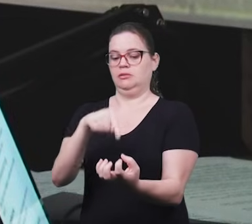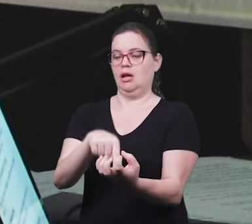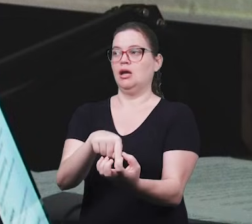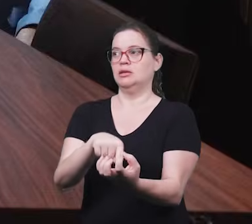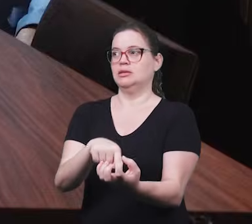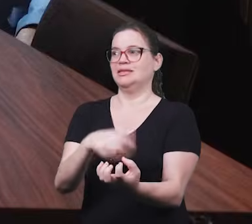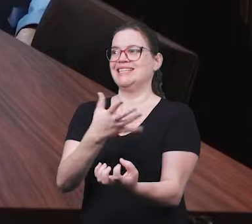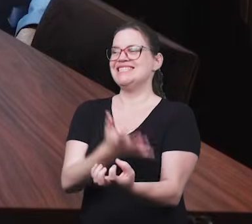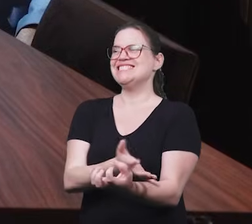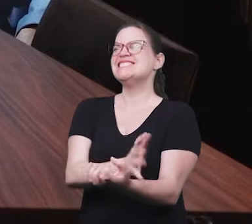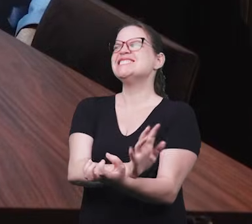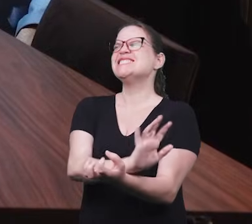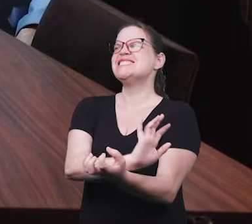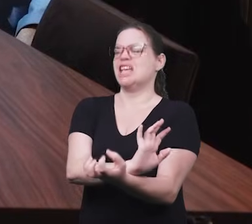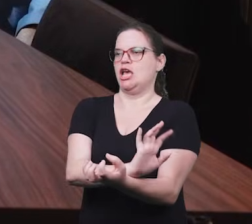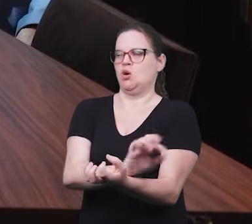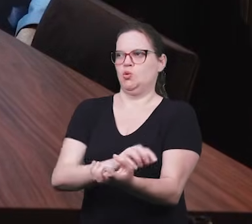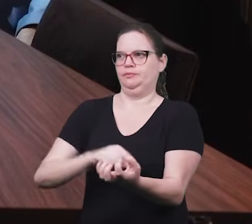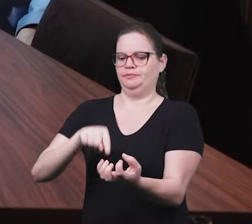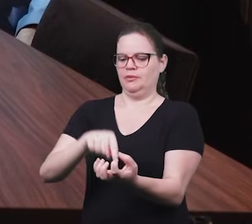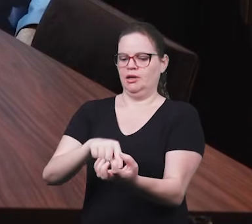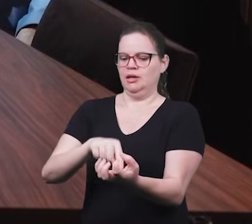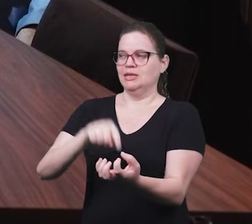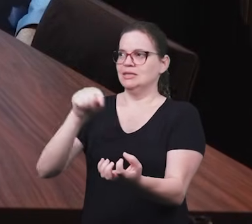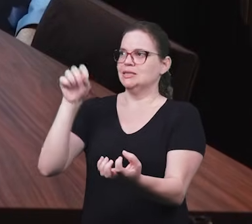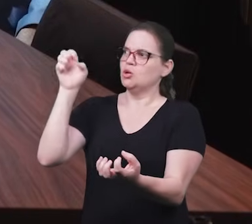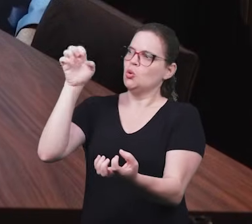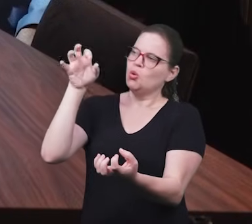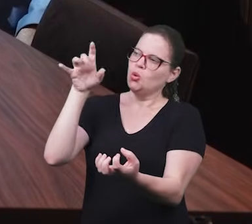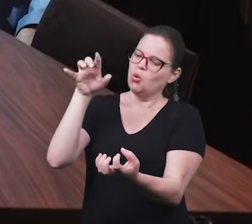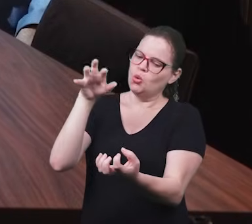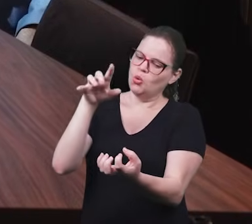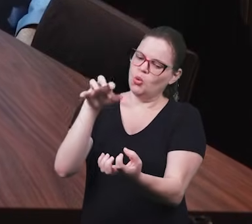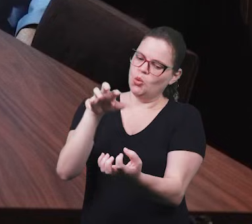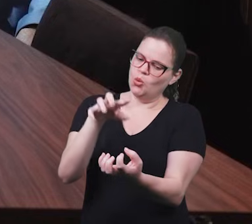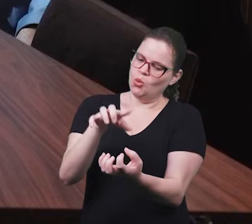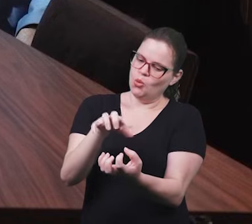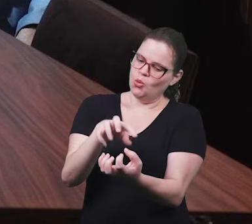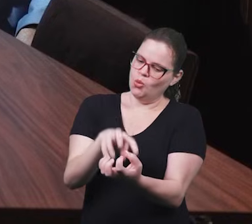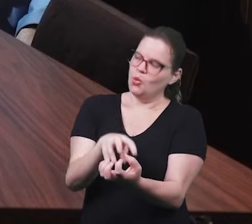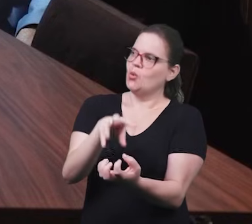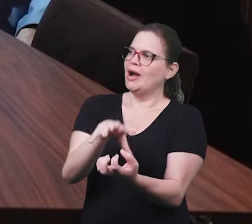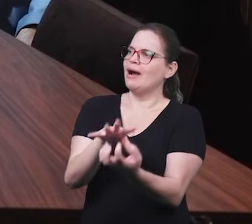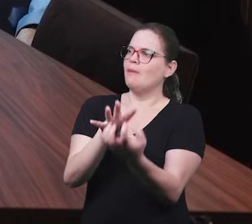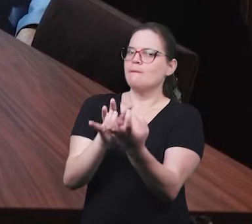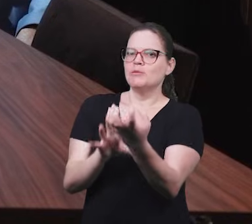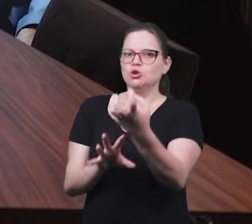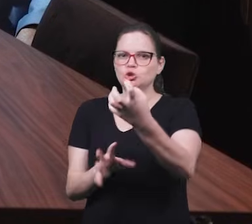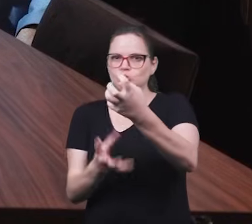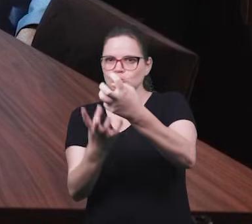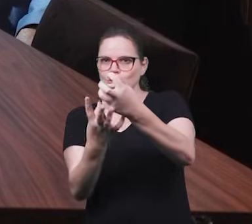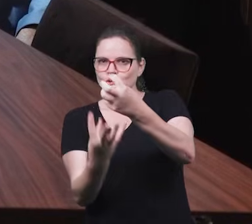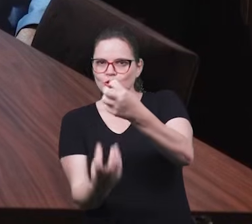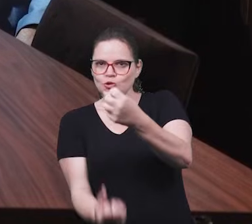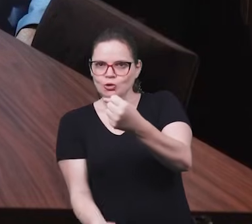que eu porei um velo de lã na eira. Se o orvalho tiver somente novelo e secura sobre toda a terra,